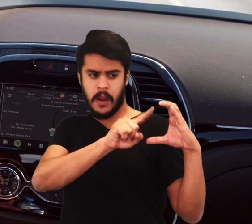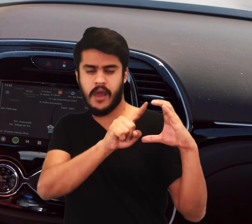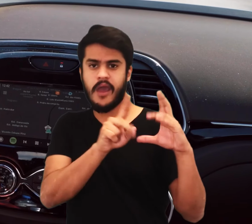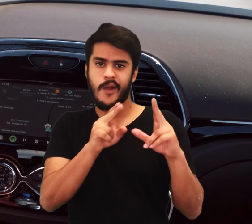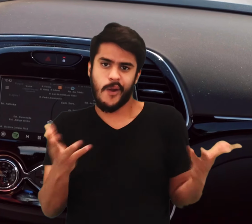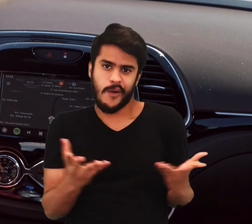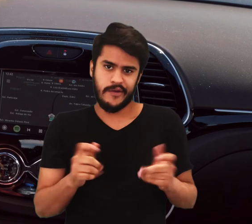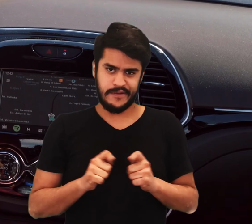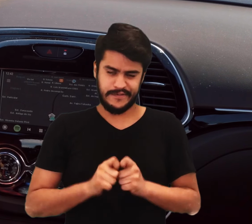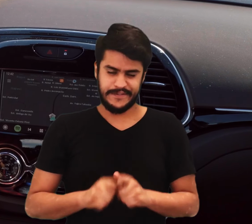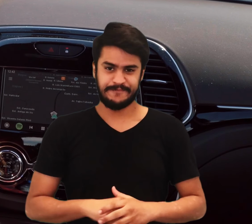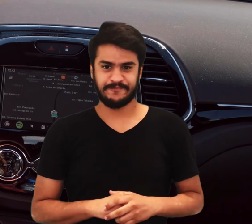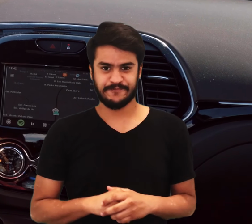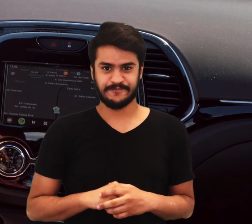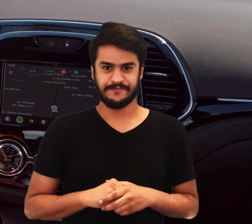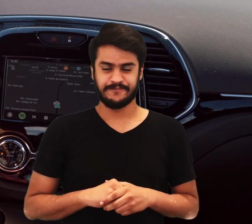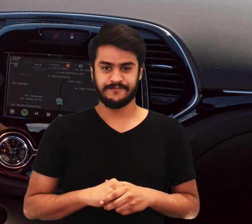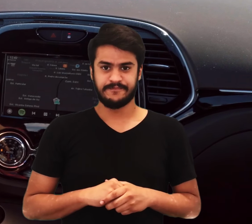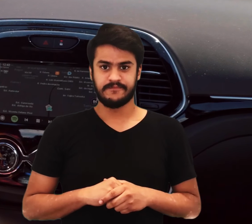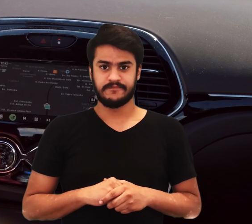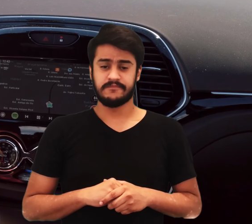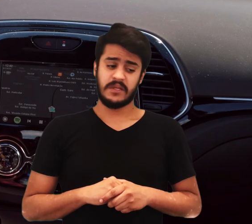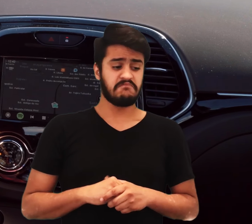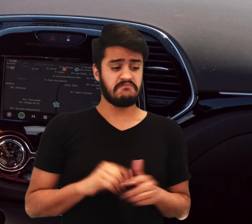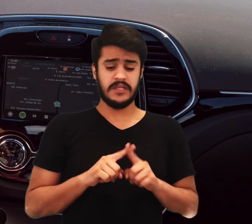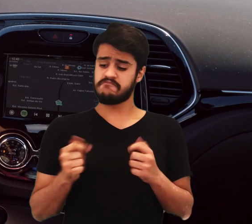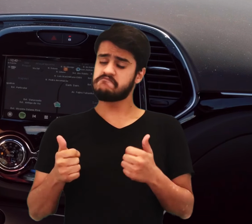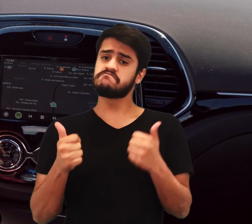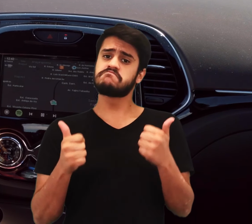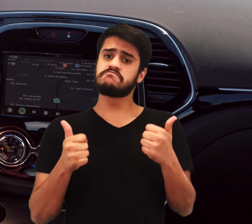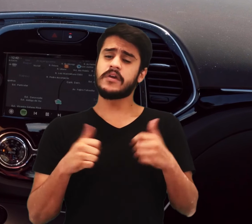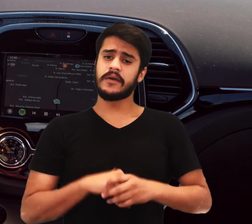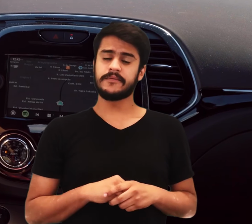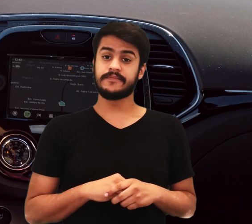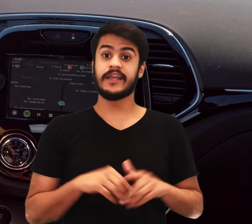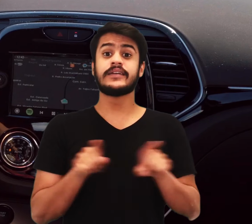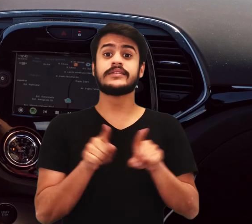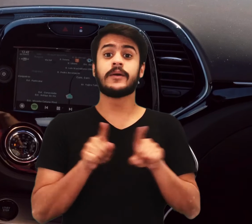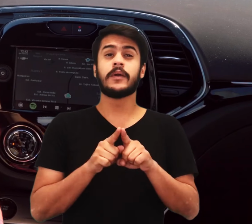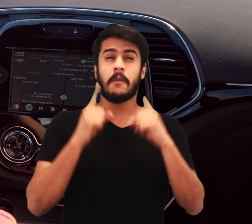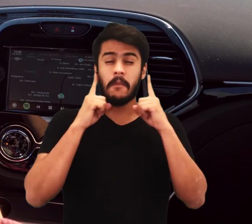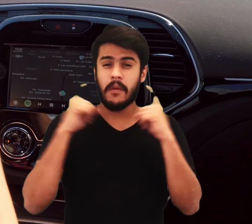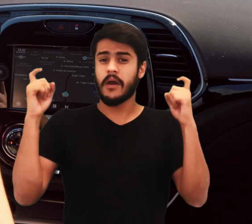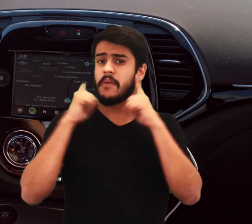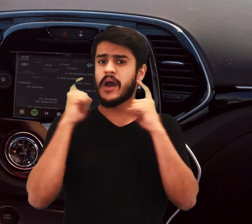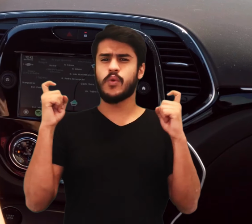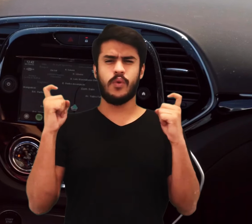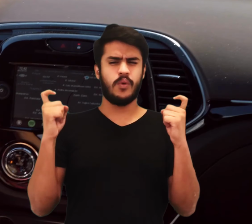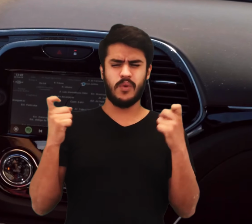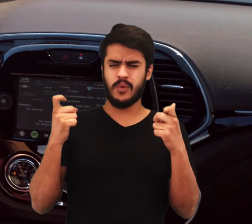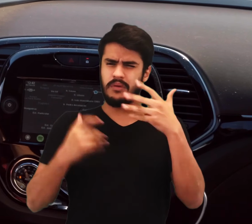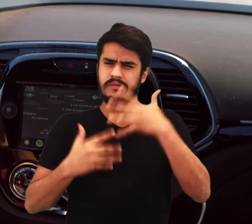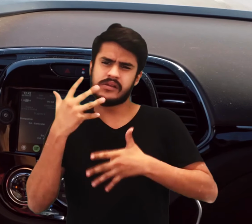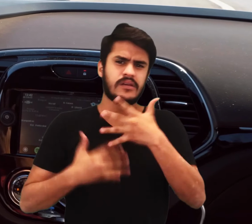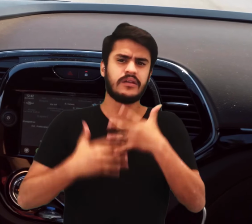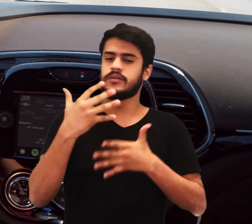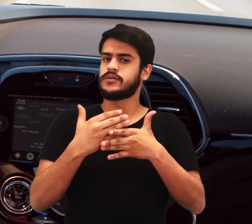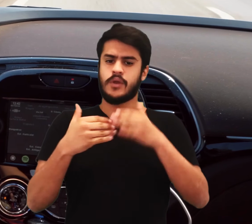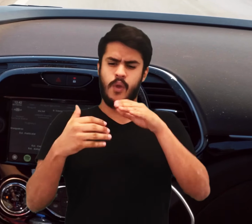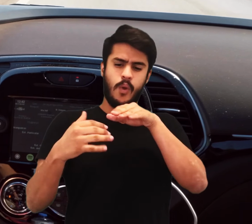giro como eu estou fazendo agora, né? Mas de forma geral bem satisfatória. E o conforto acústico também em termos de ruído,